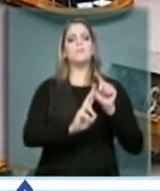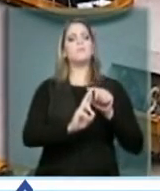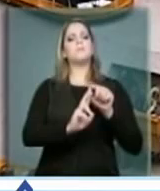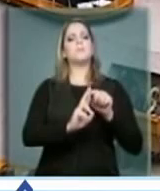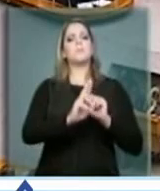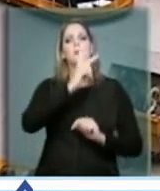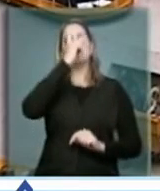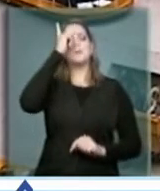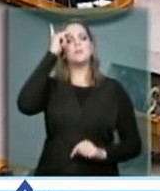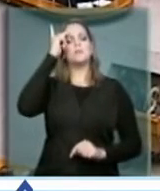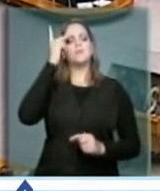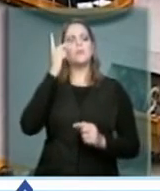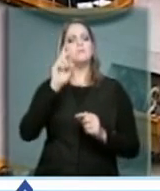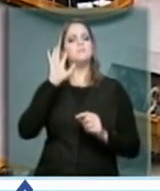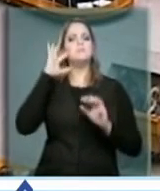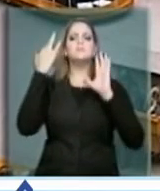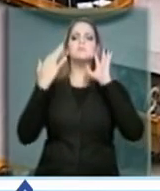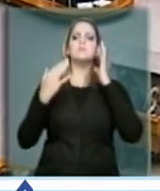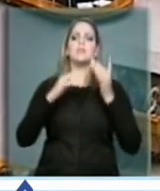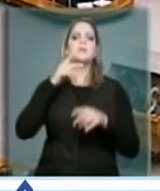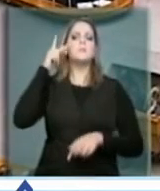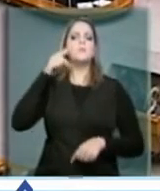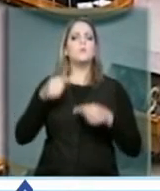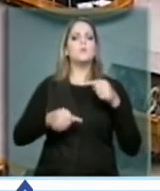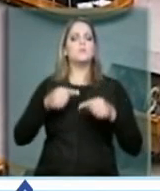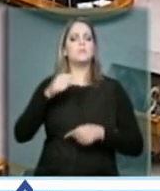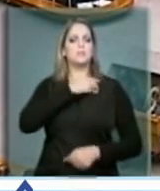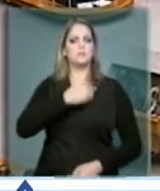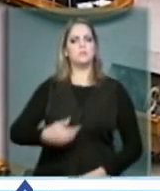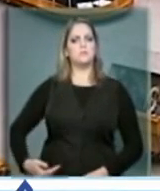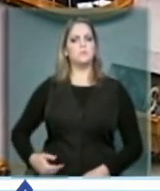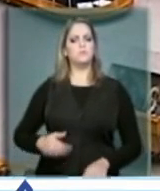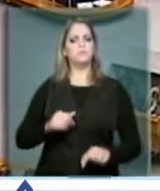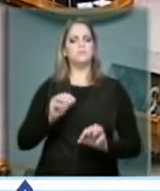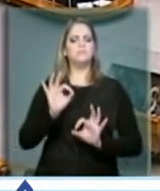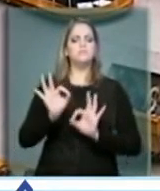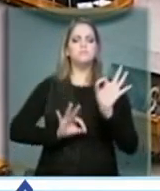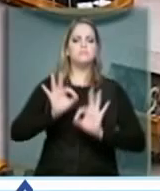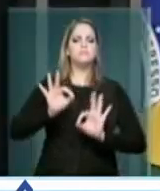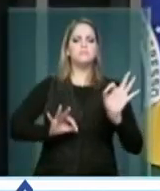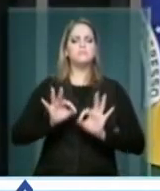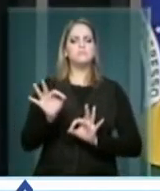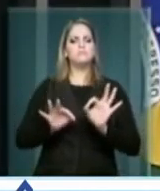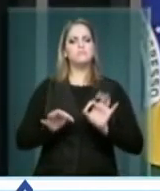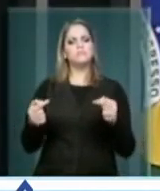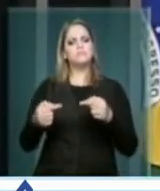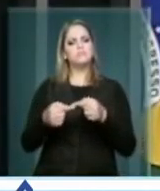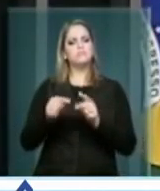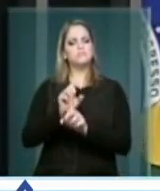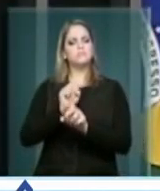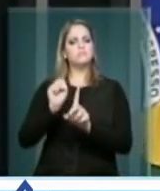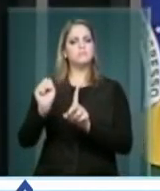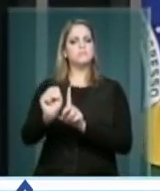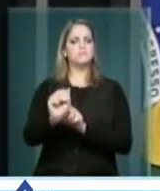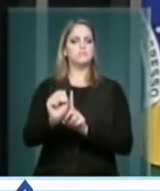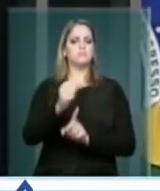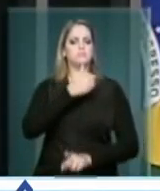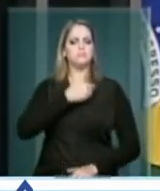origem das políticas públicas e recursos financeiros necessários, adequada sobrevivência da